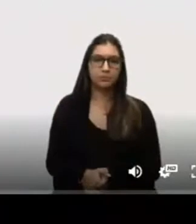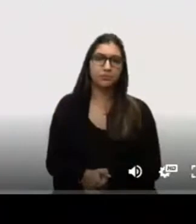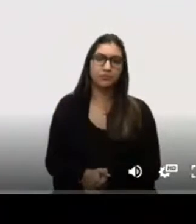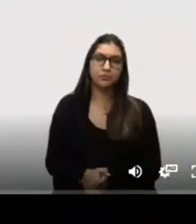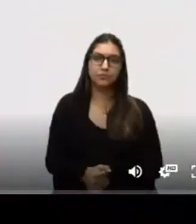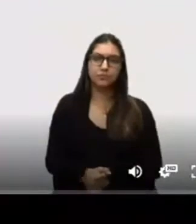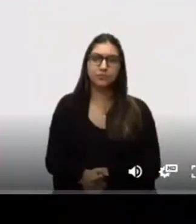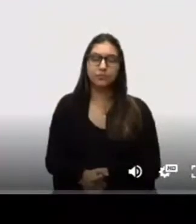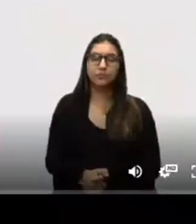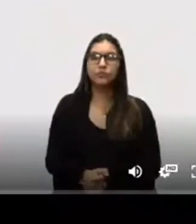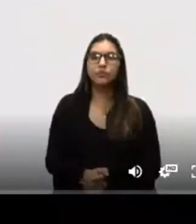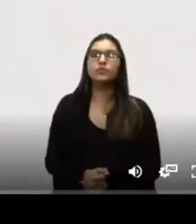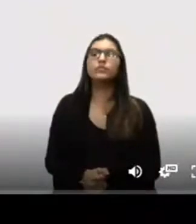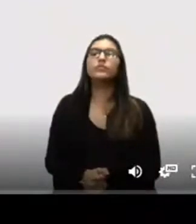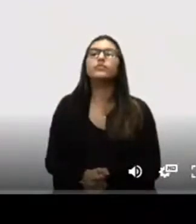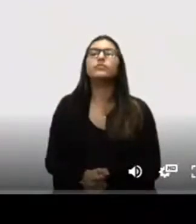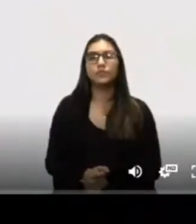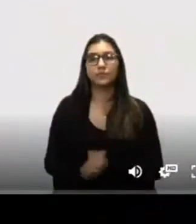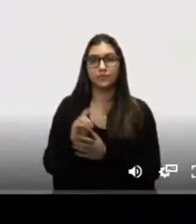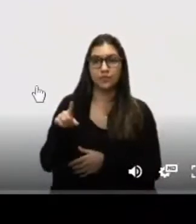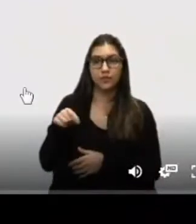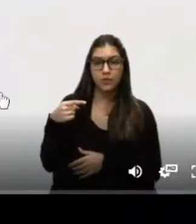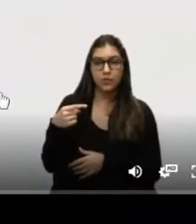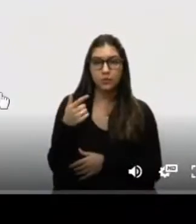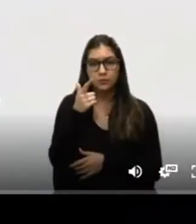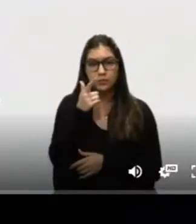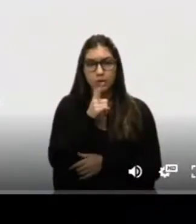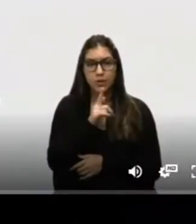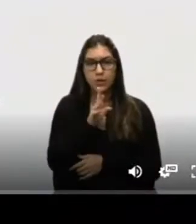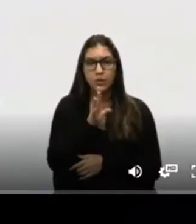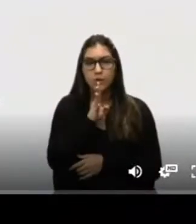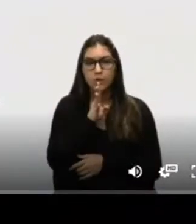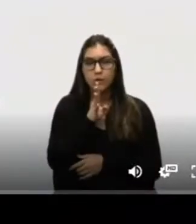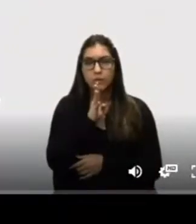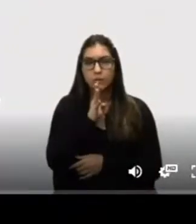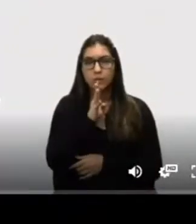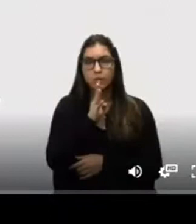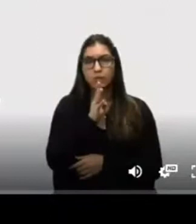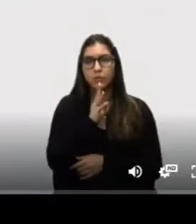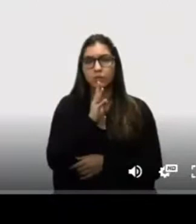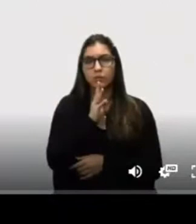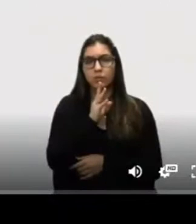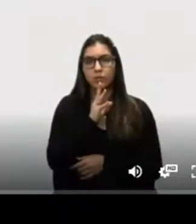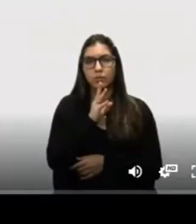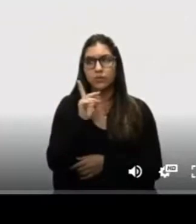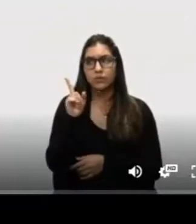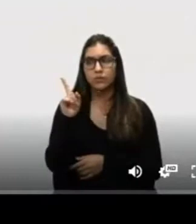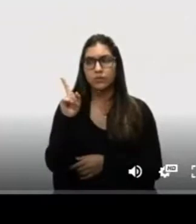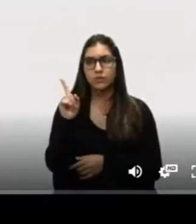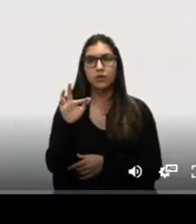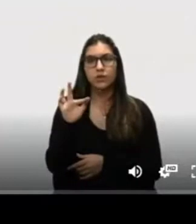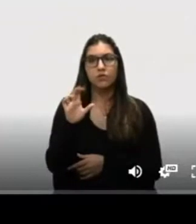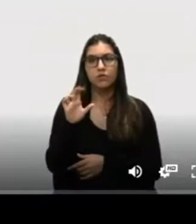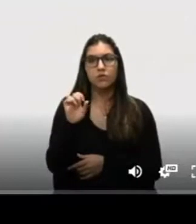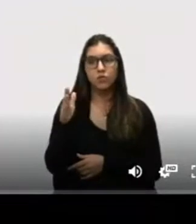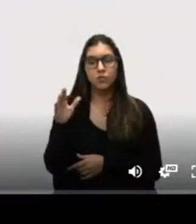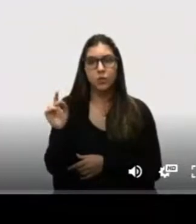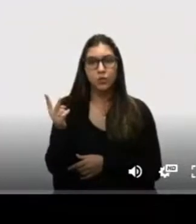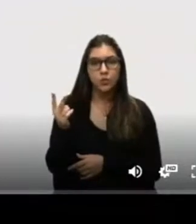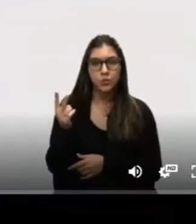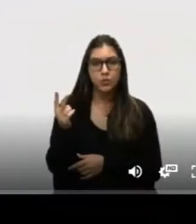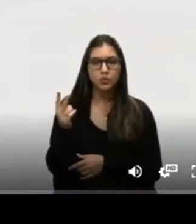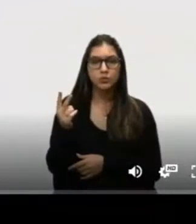Depois de conhecer fusão desses dois